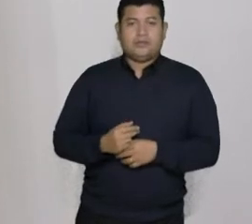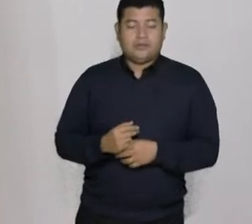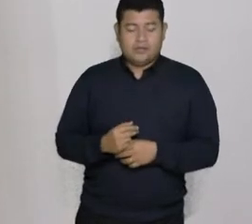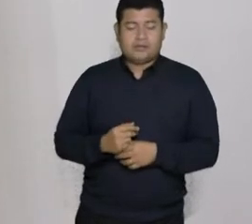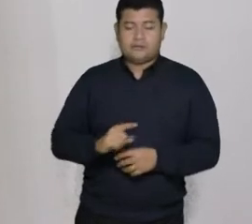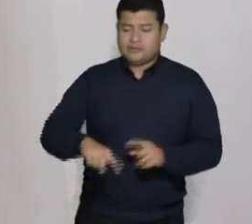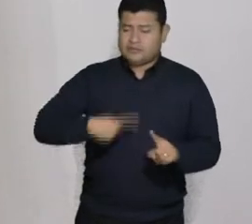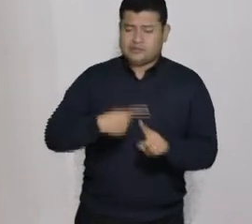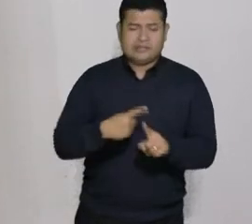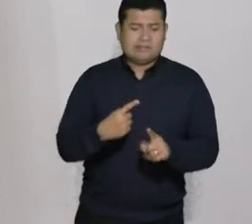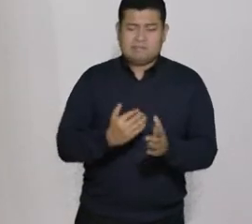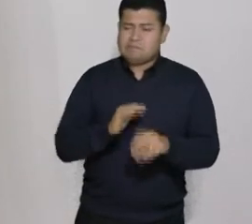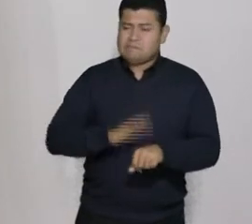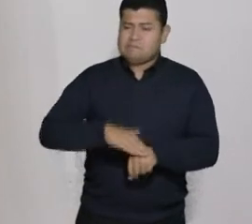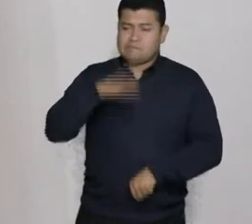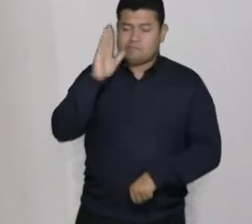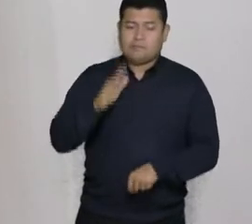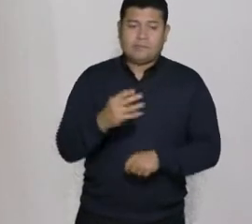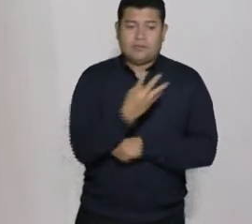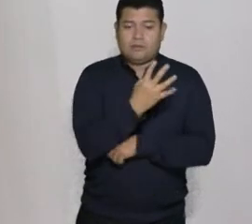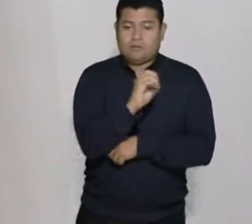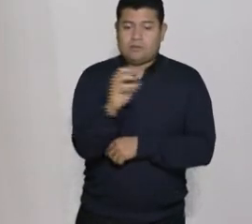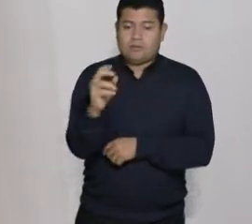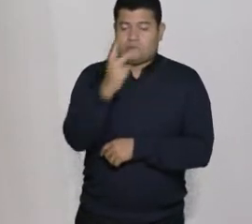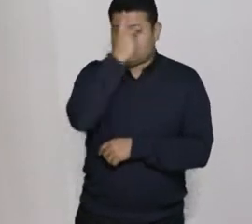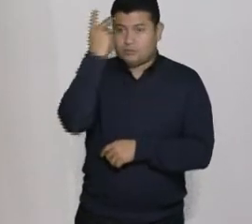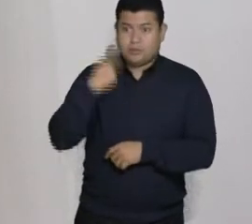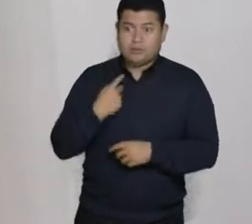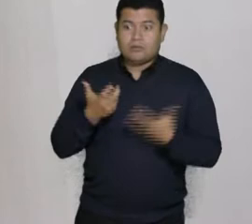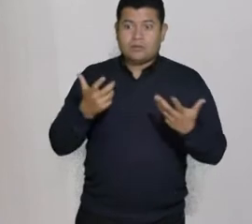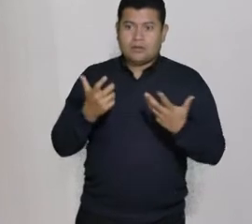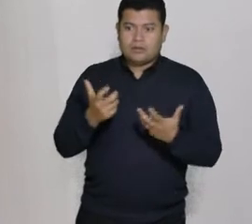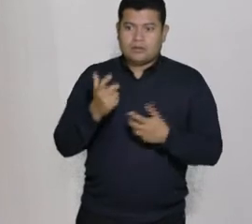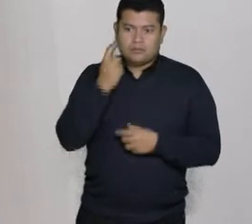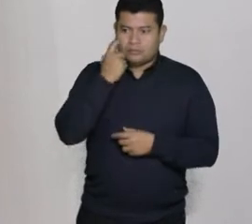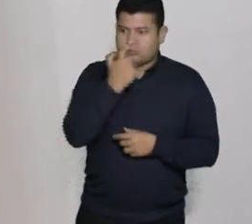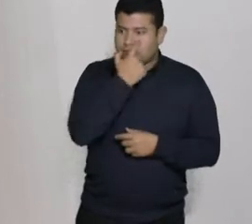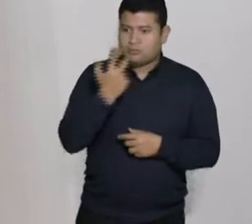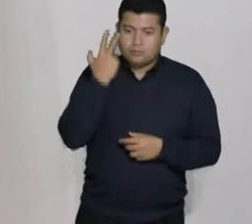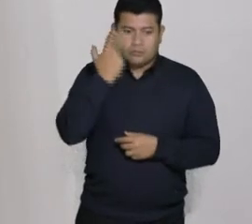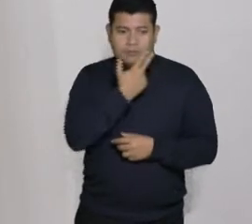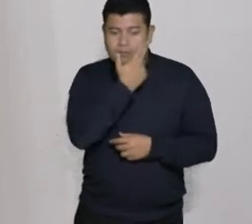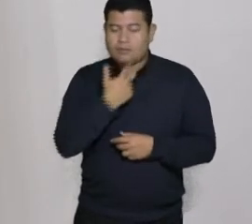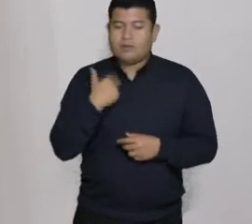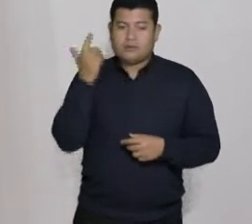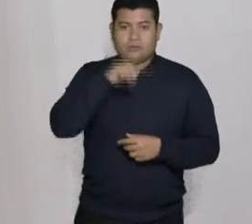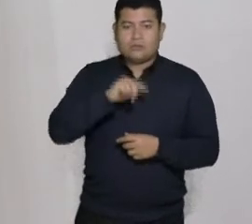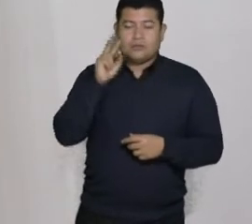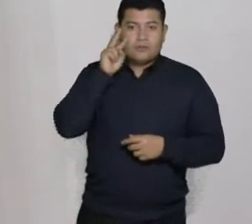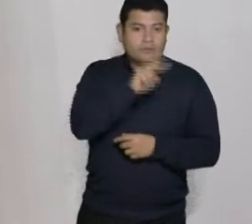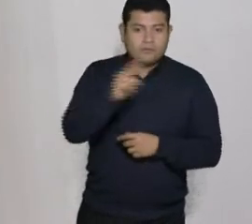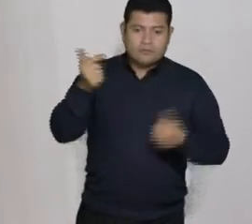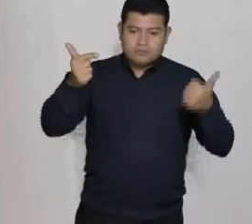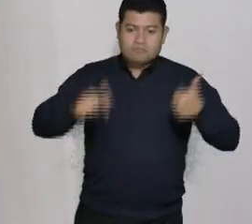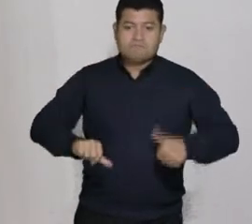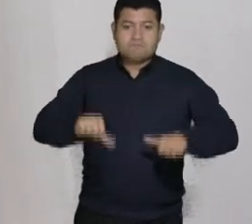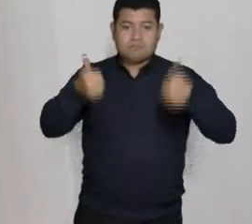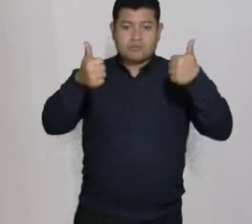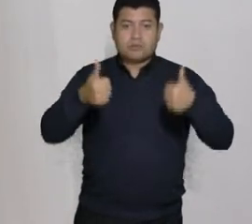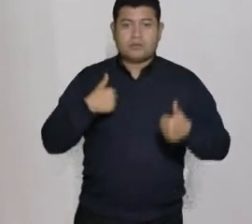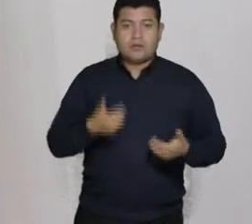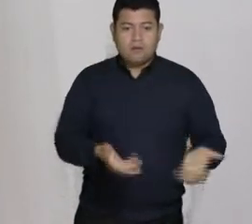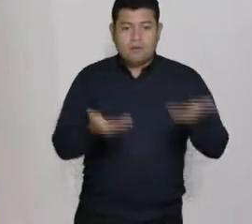que aguardam a oportunidade de voltar a enxergar eu faço um convite aqui a qualquer pessoa